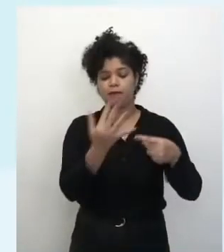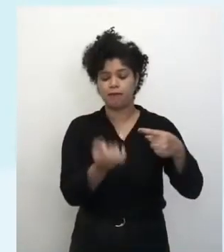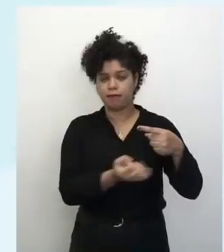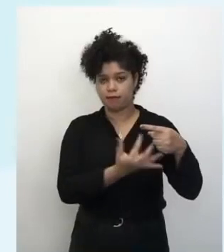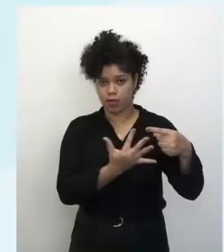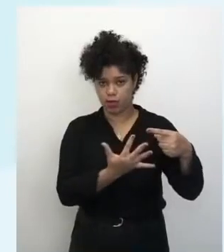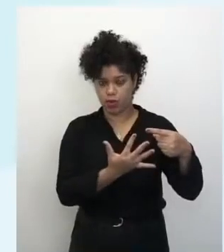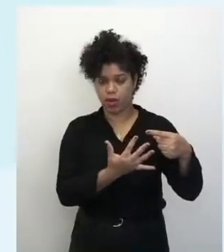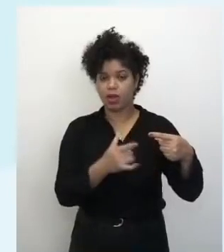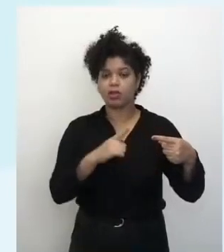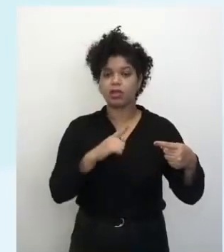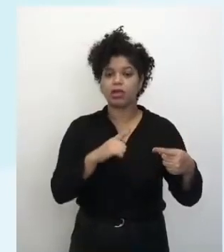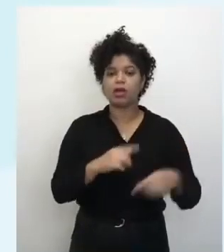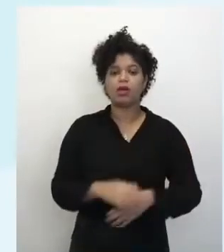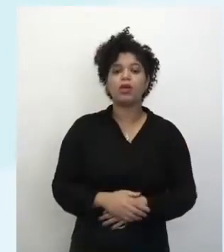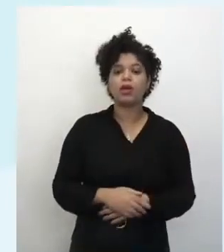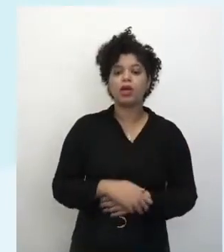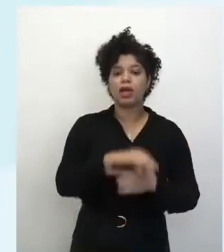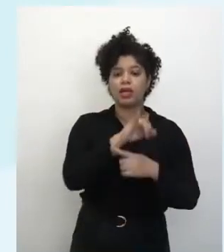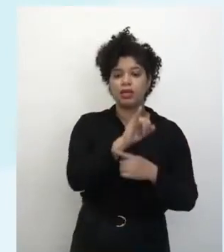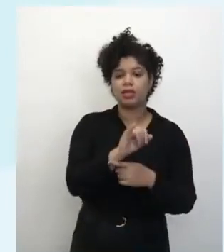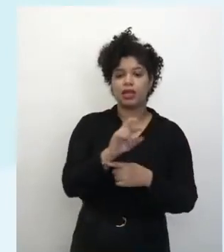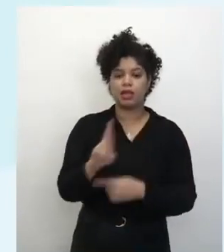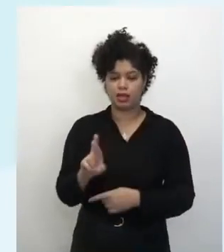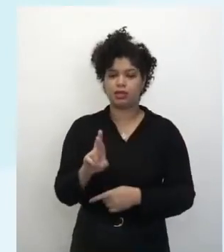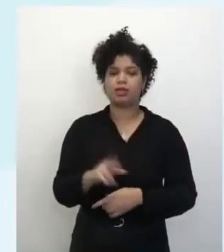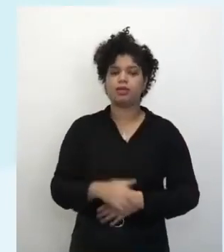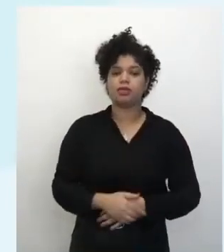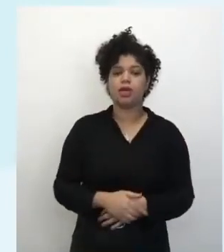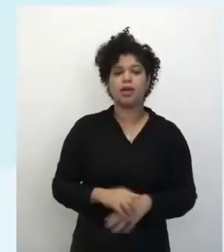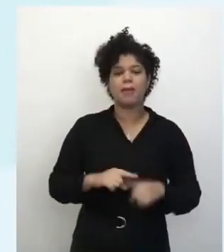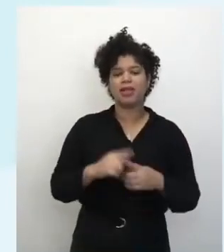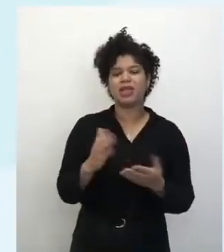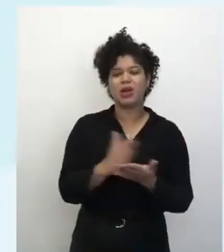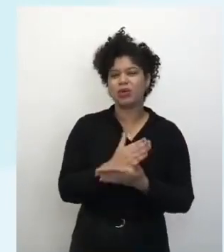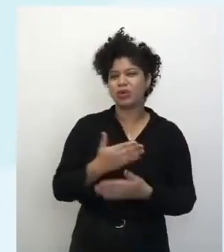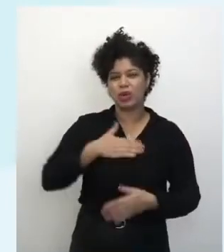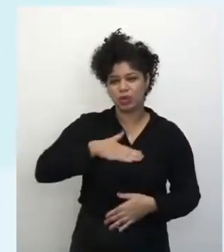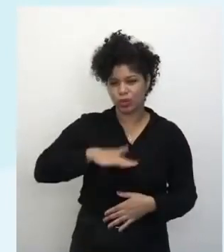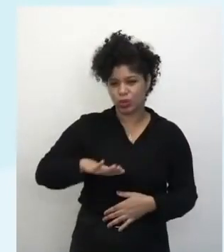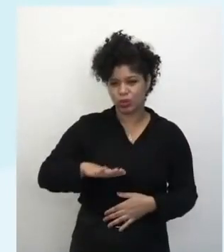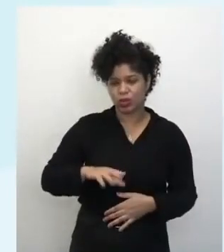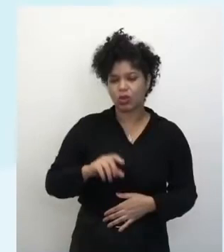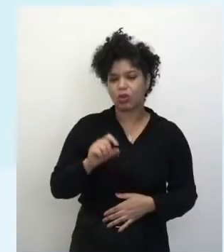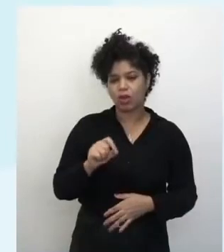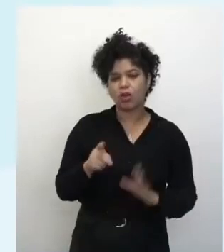é representado pela letra I e o R do lado, tá bom? Mas tem gente que não gosta de representar, então,